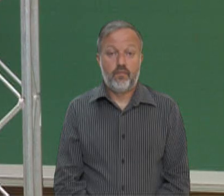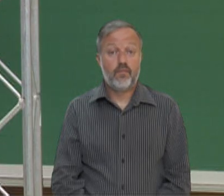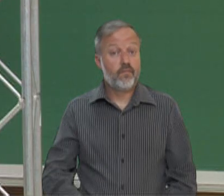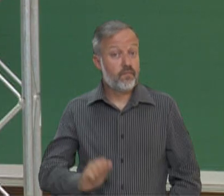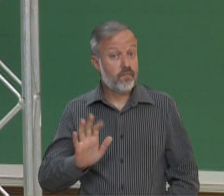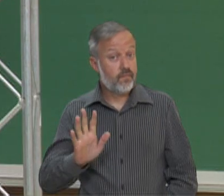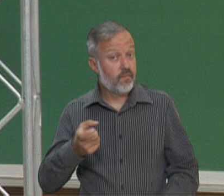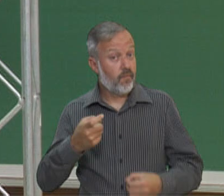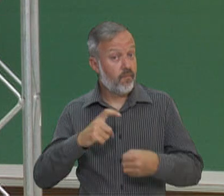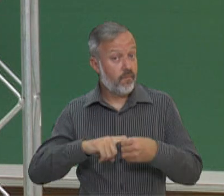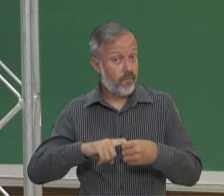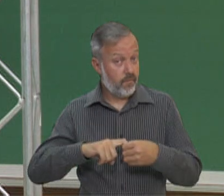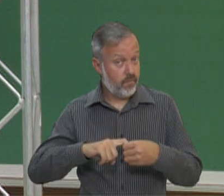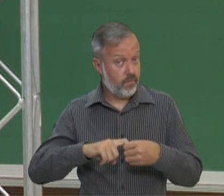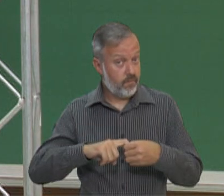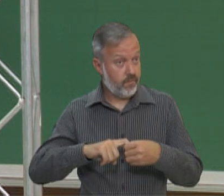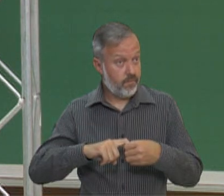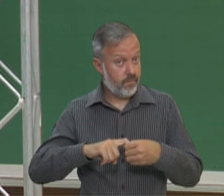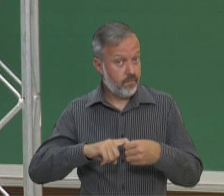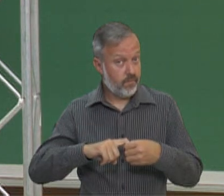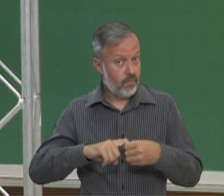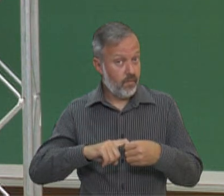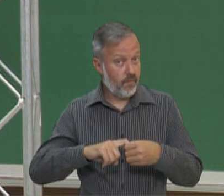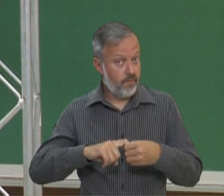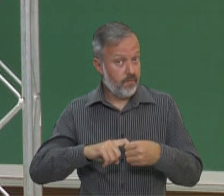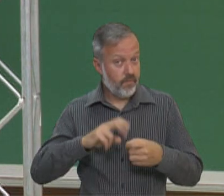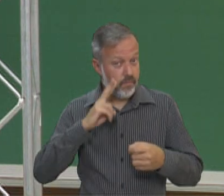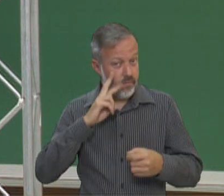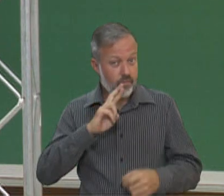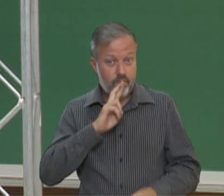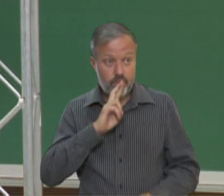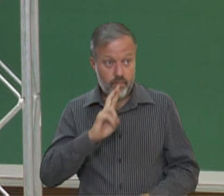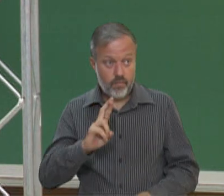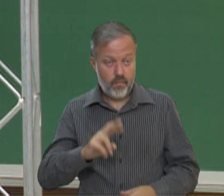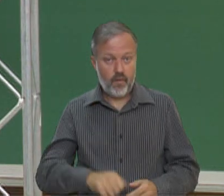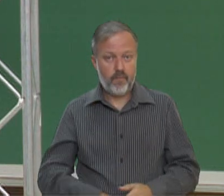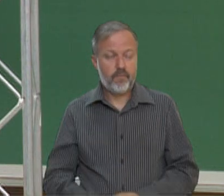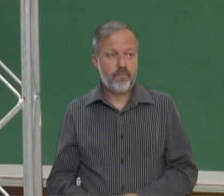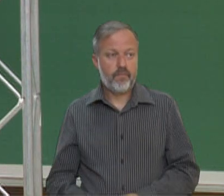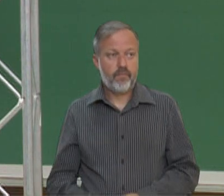Vale? Então, vamos corrigir estas duas atividades.